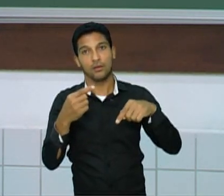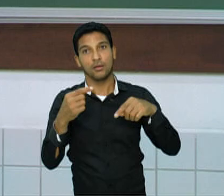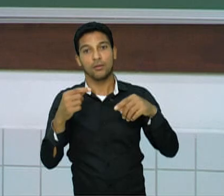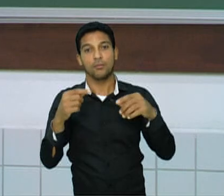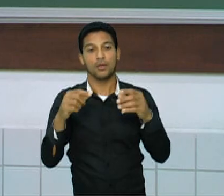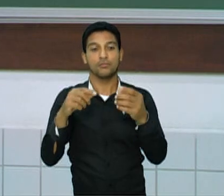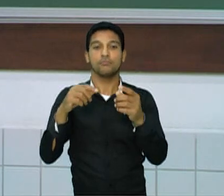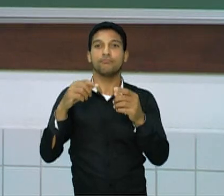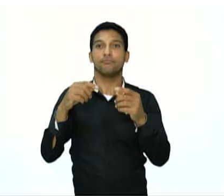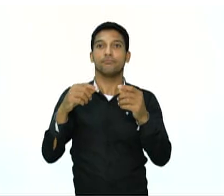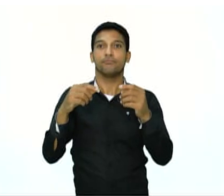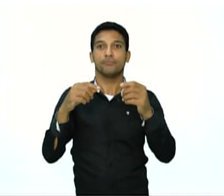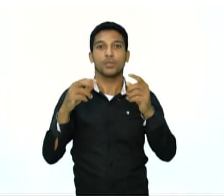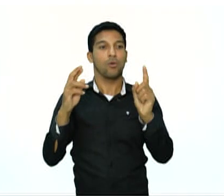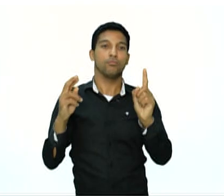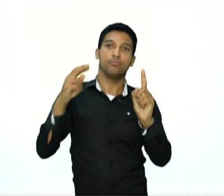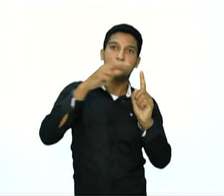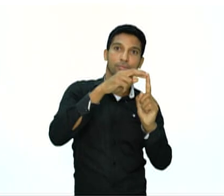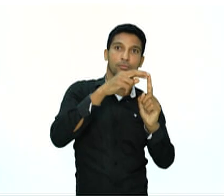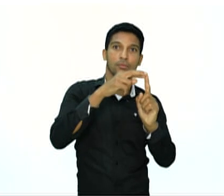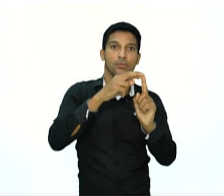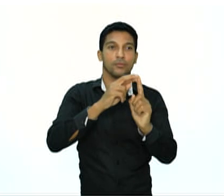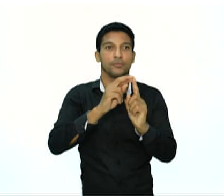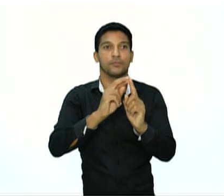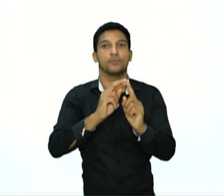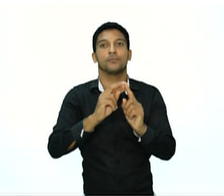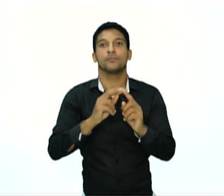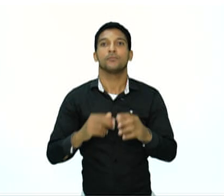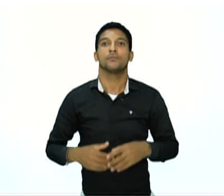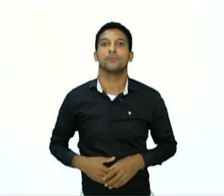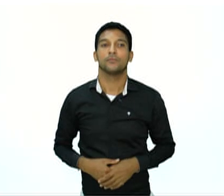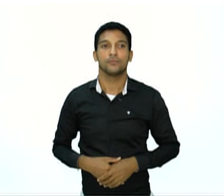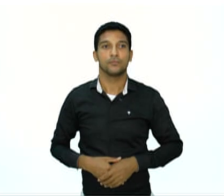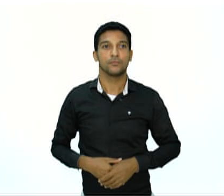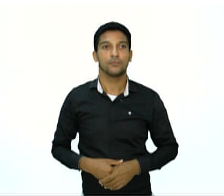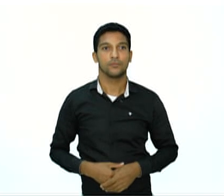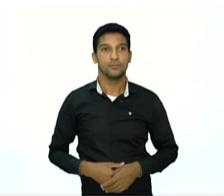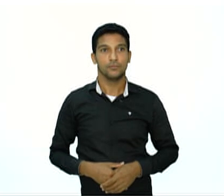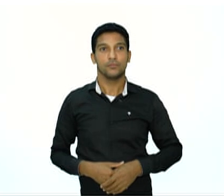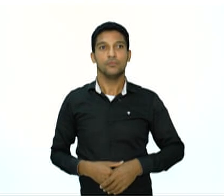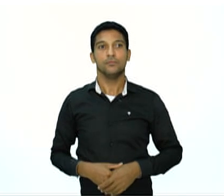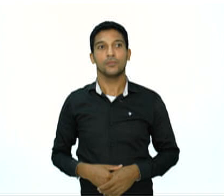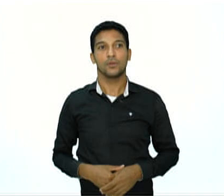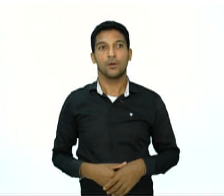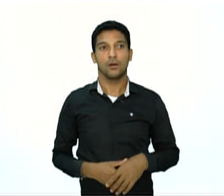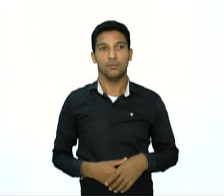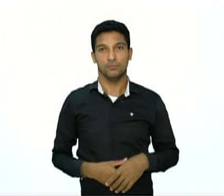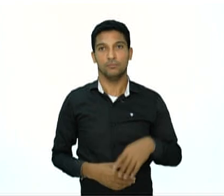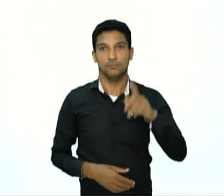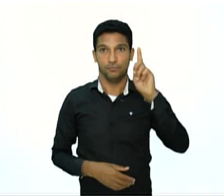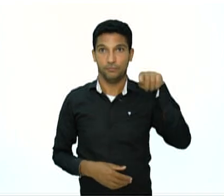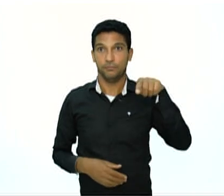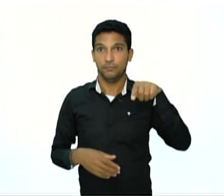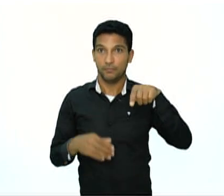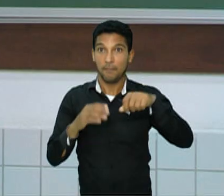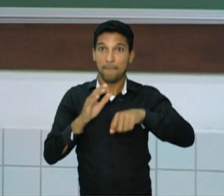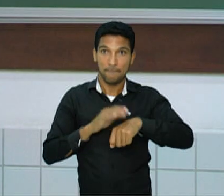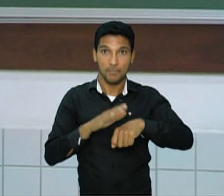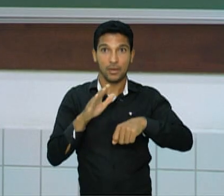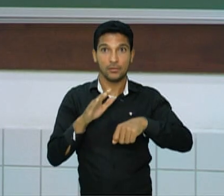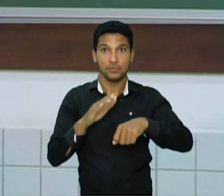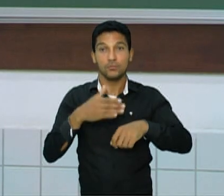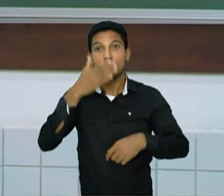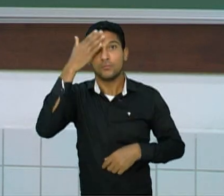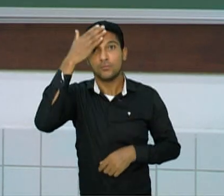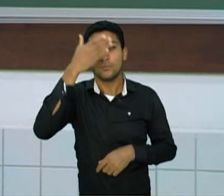subordinada. Vamos ver aqui. É mais provável que ela cite fonte e dê links. É mais provável isso. Se eu